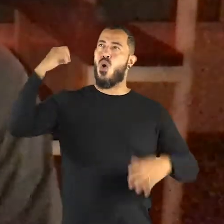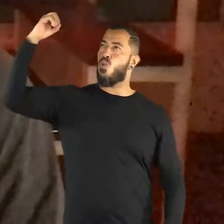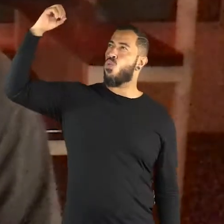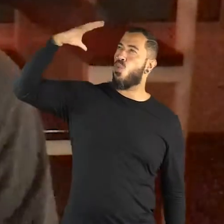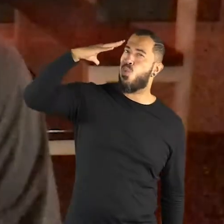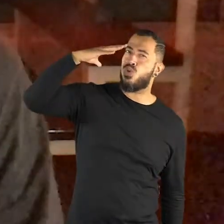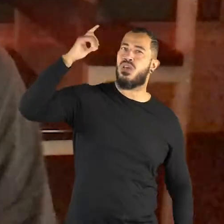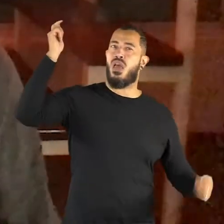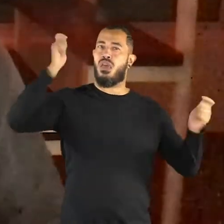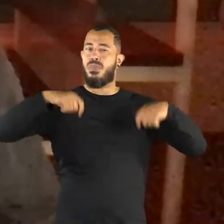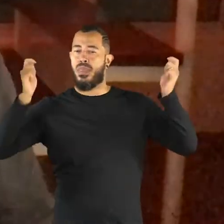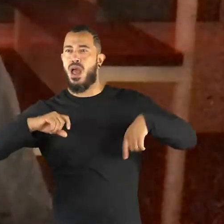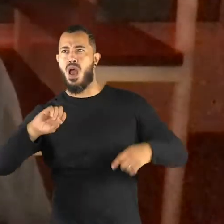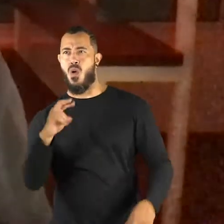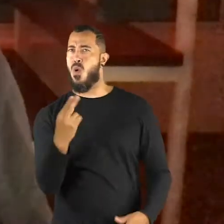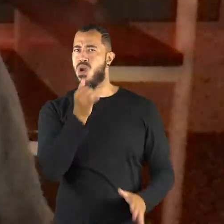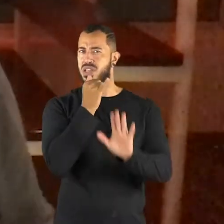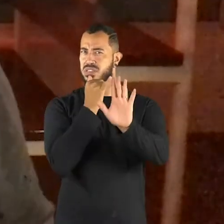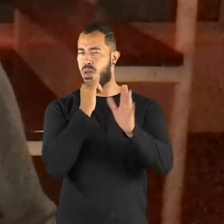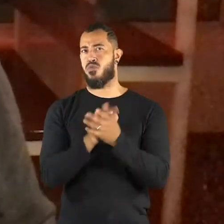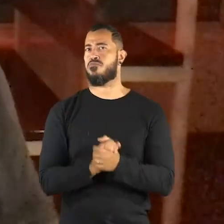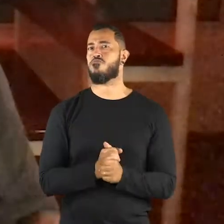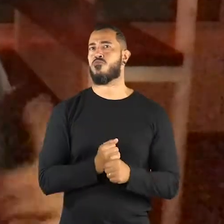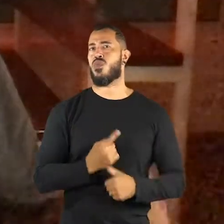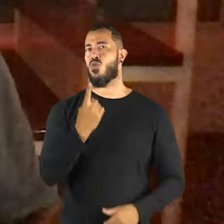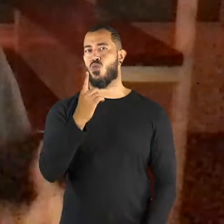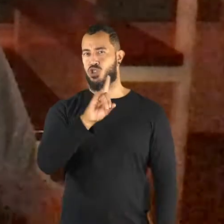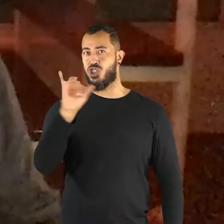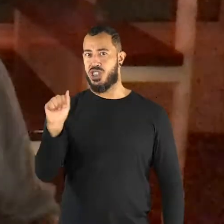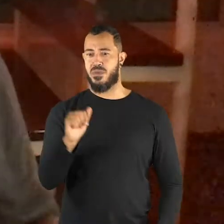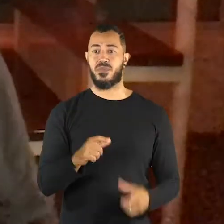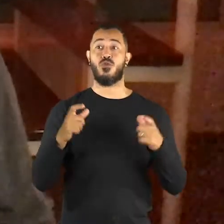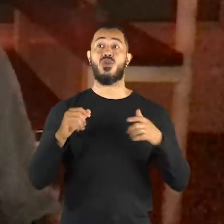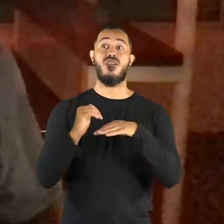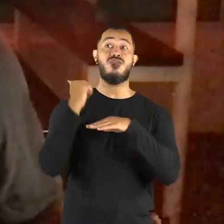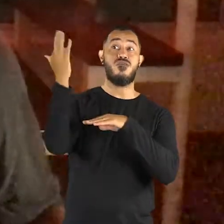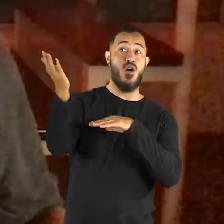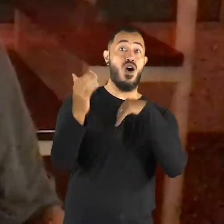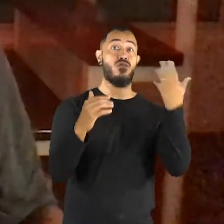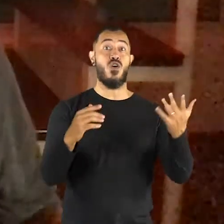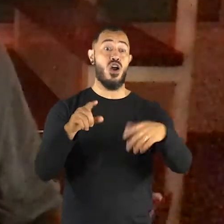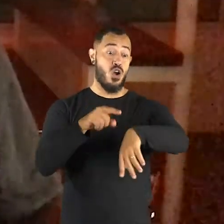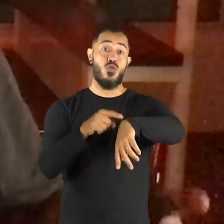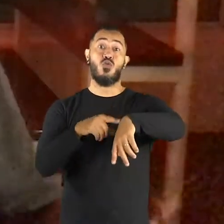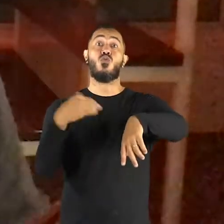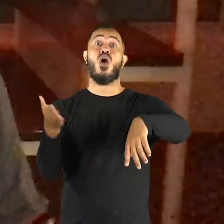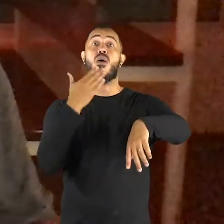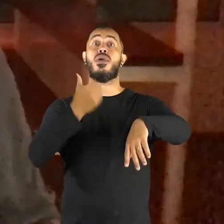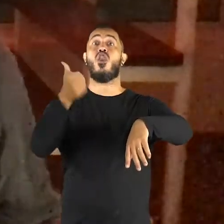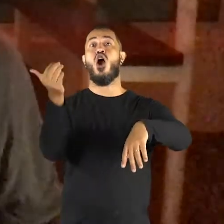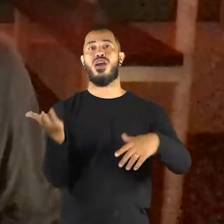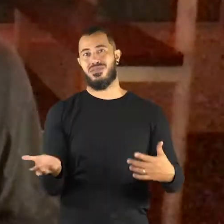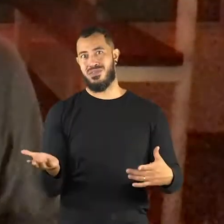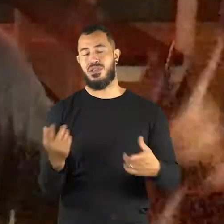nesse ambiente, ou se é um dia que você vai filmar numa externa, que horas que a luz entra